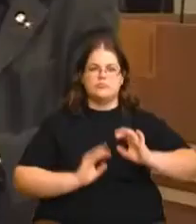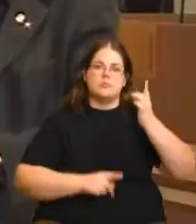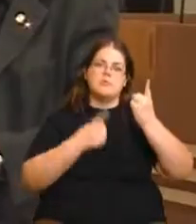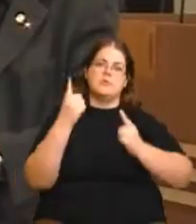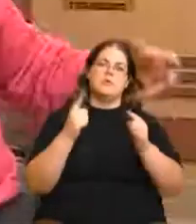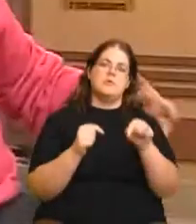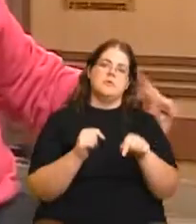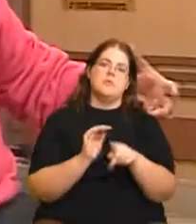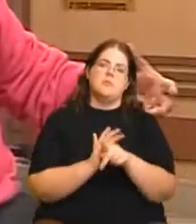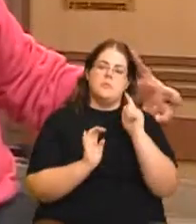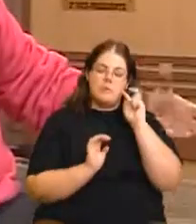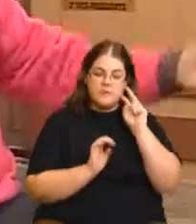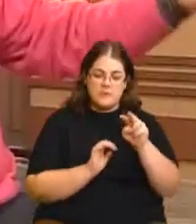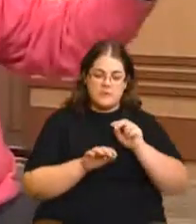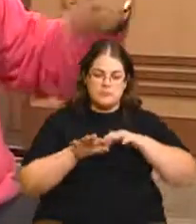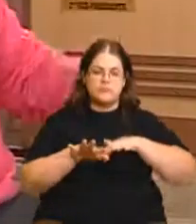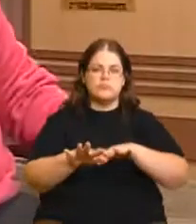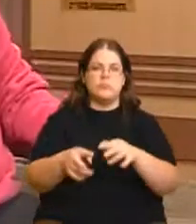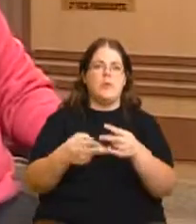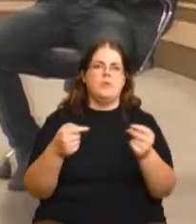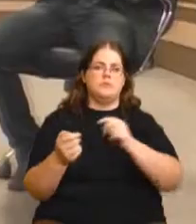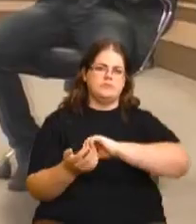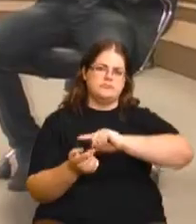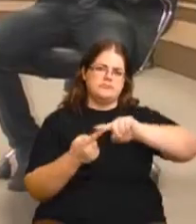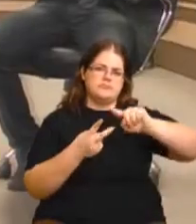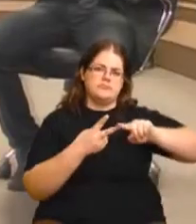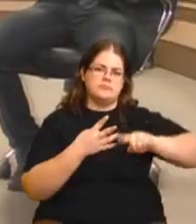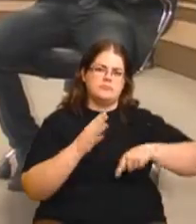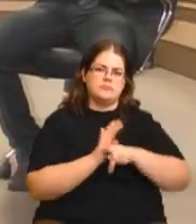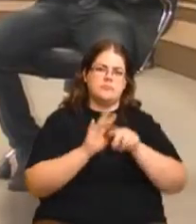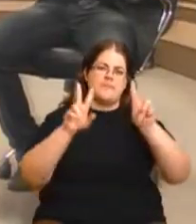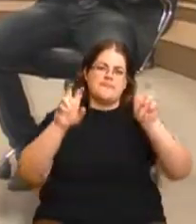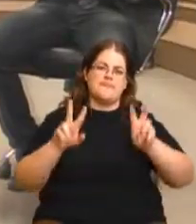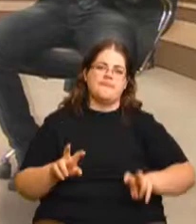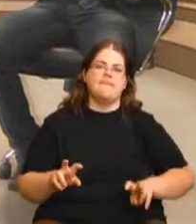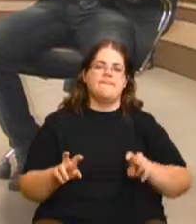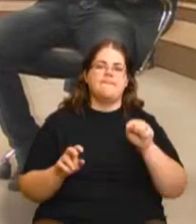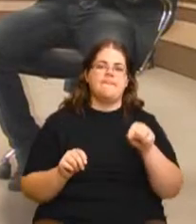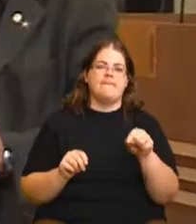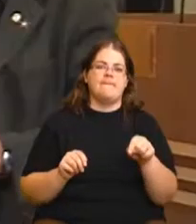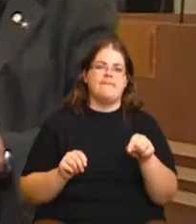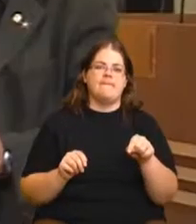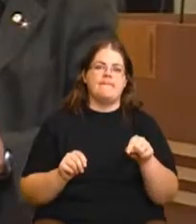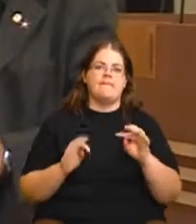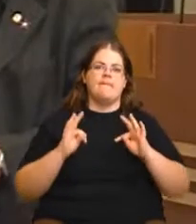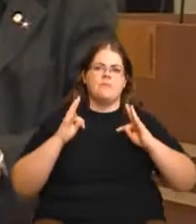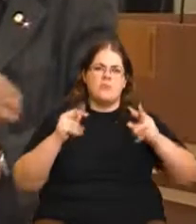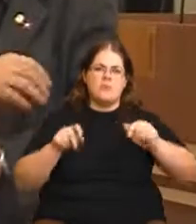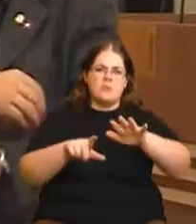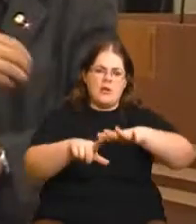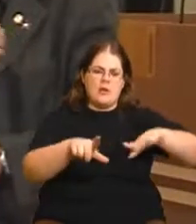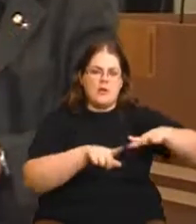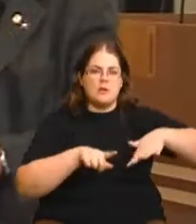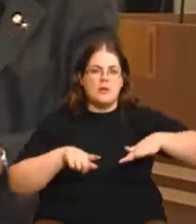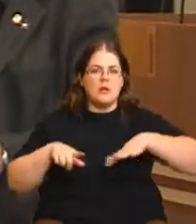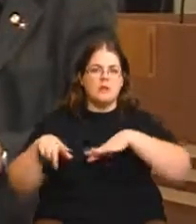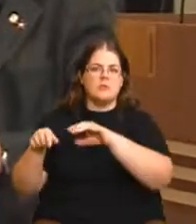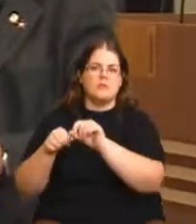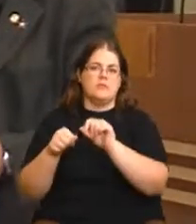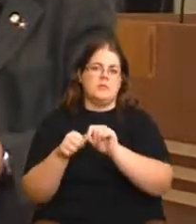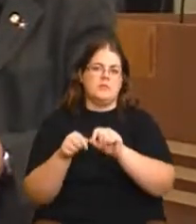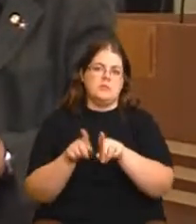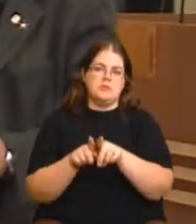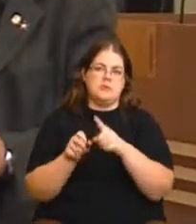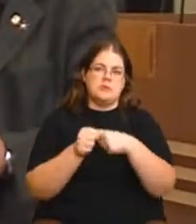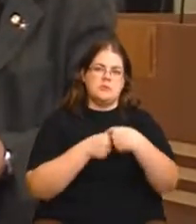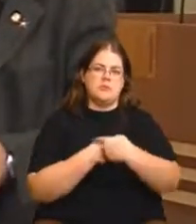Porque não é simplesmente olhar o desfile, mas tudo que envolve, né? Sem dúvida nenhuma, a cadeia produtiva do Carnaval é tudo, é isso, né? Todos os setores que estão envolvidos.